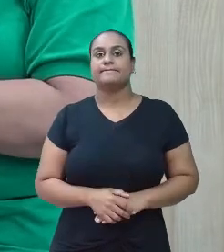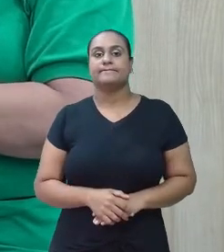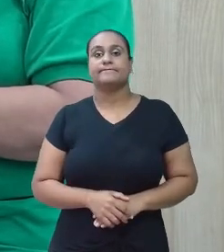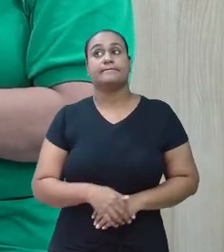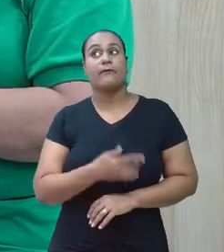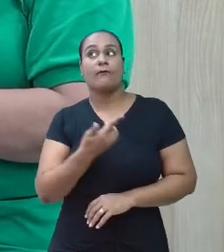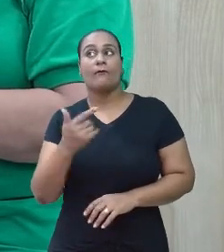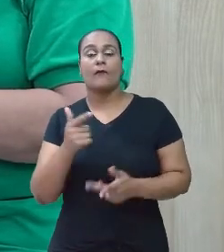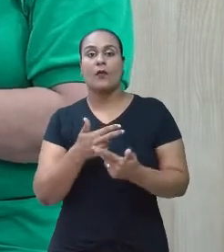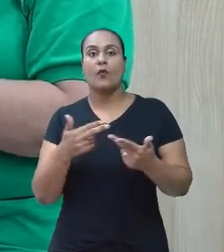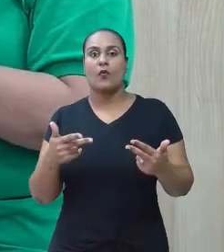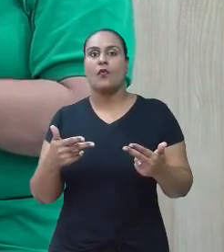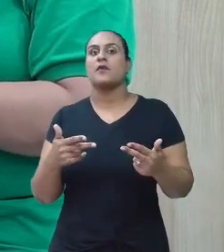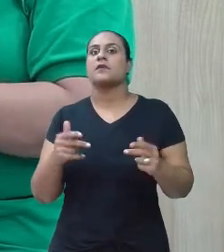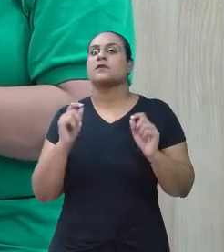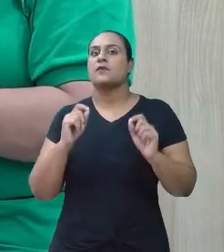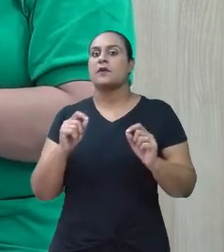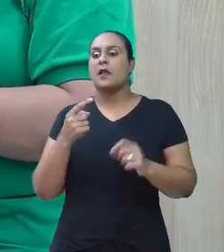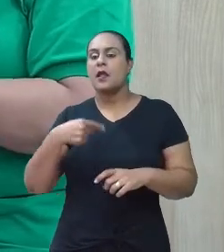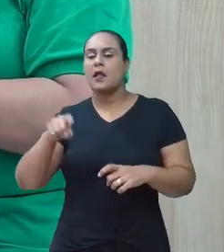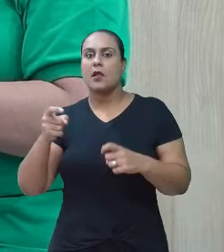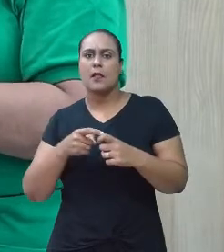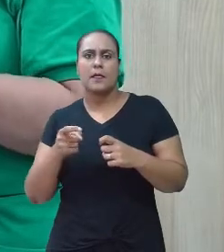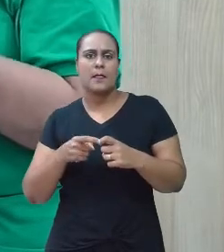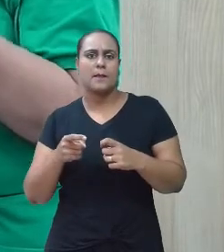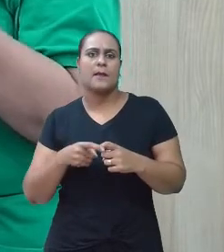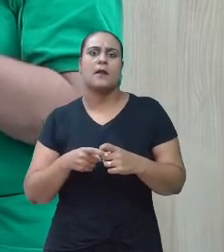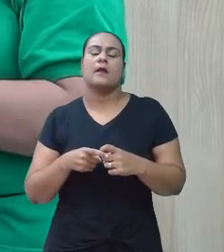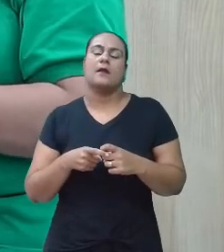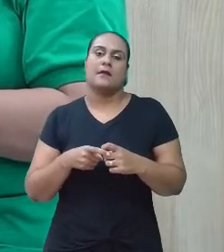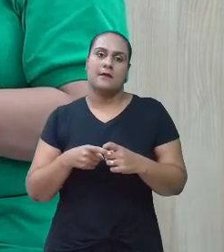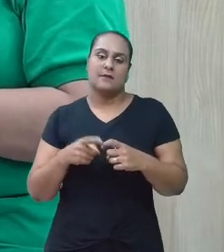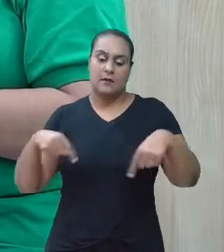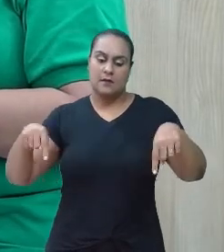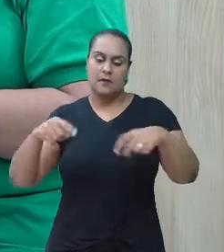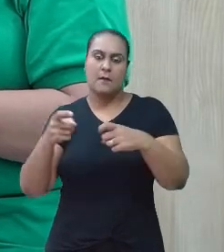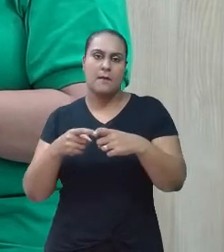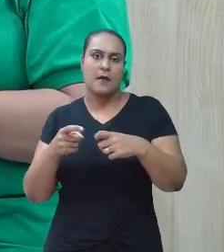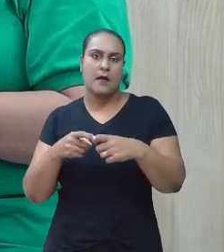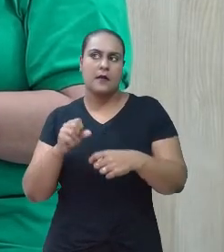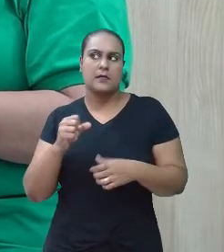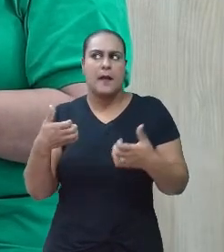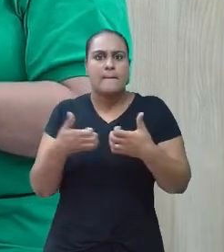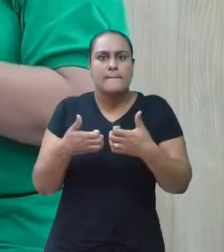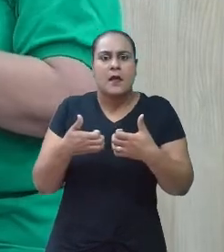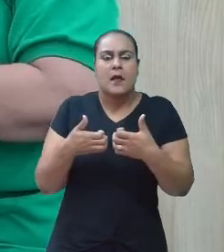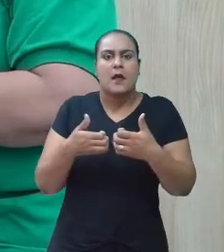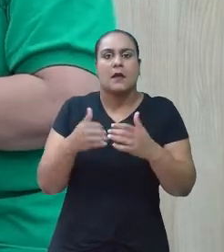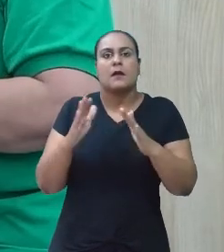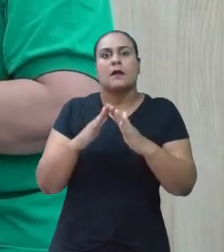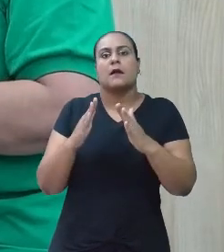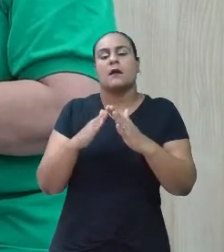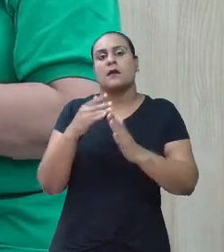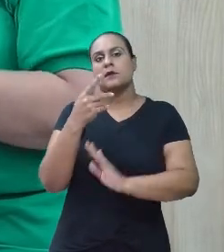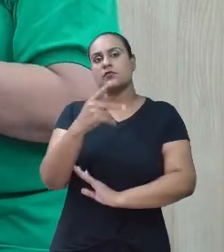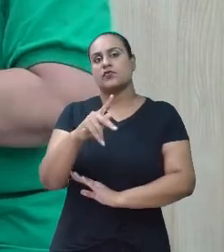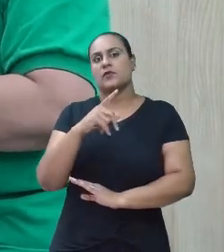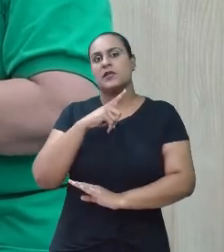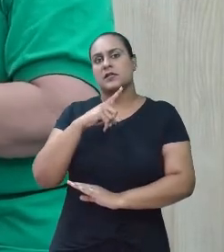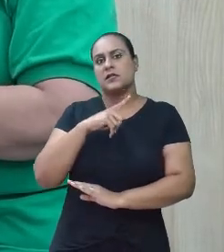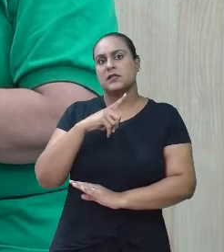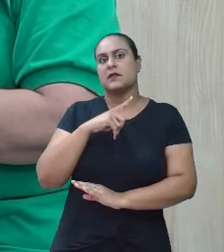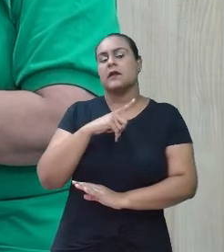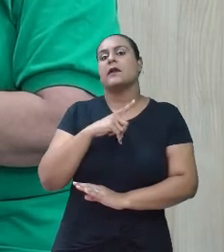Outra coisa que também vale a pena é procurar o posto de saúde para ver se no posto de saúde mais próximo da sua casa, se eles também distribuem, se eles estão